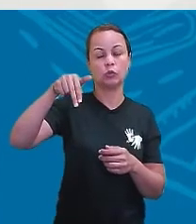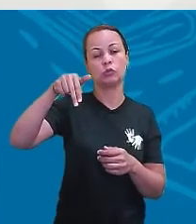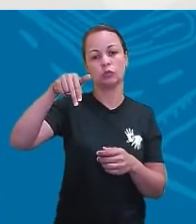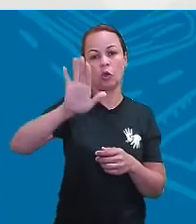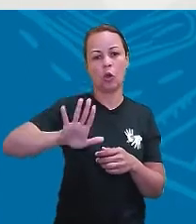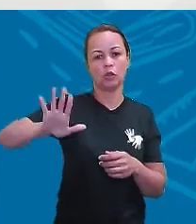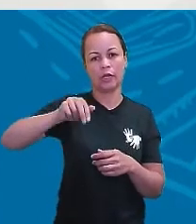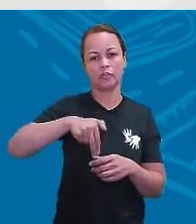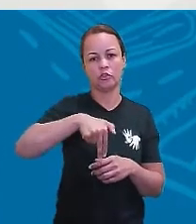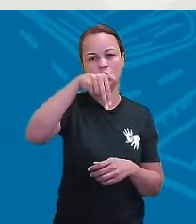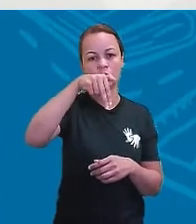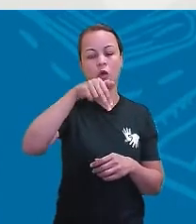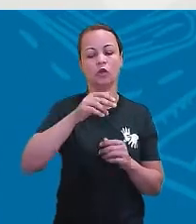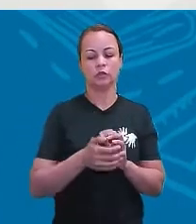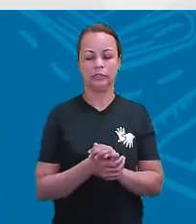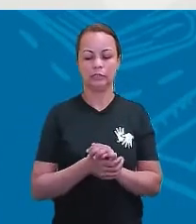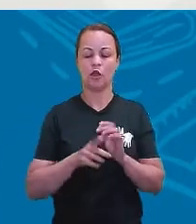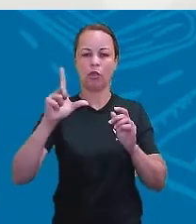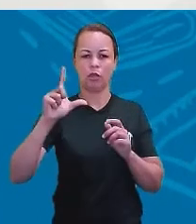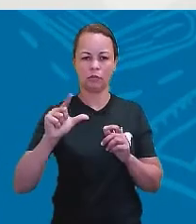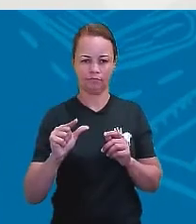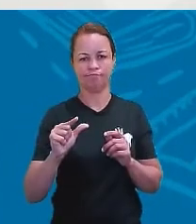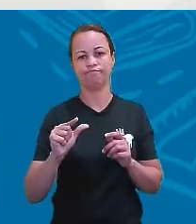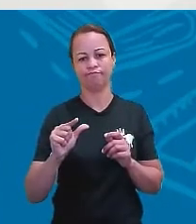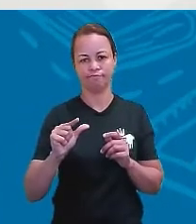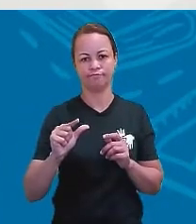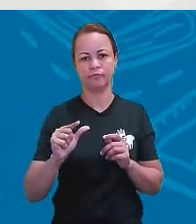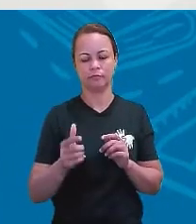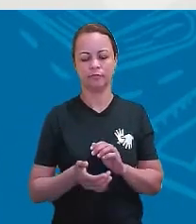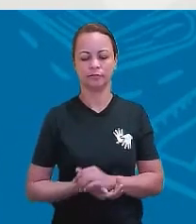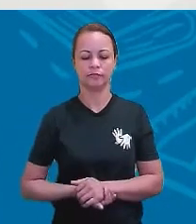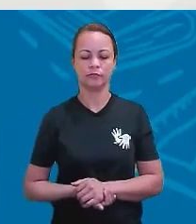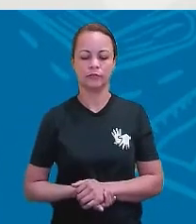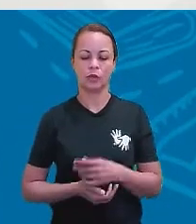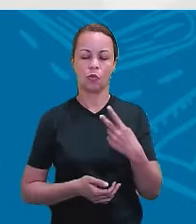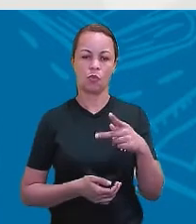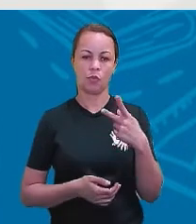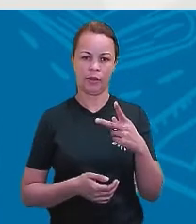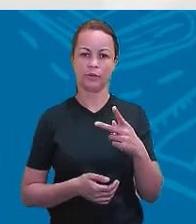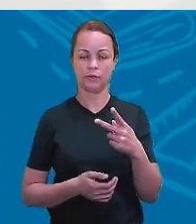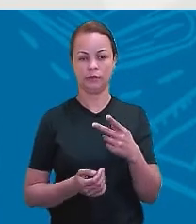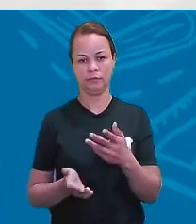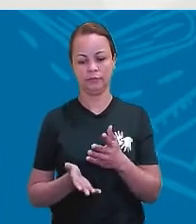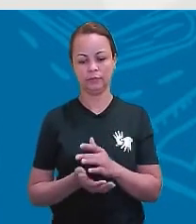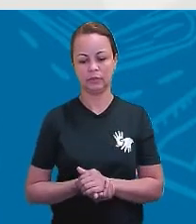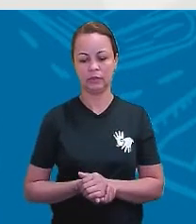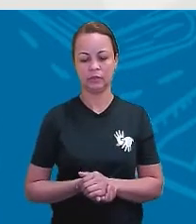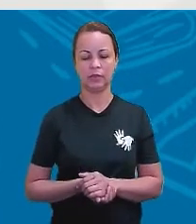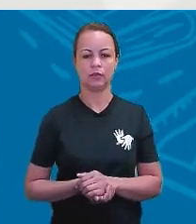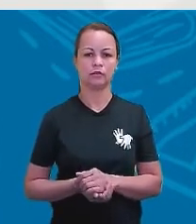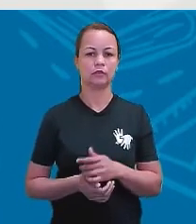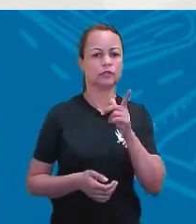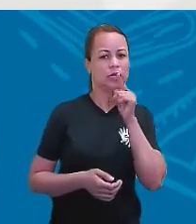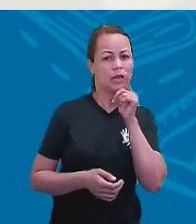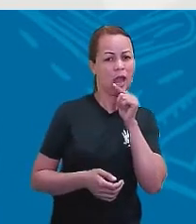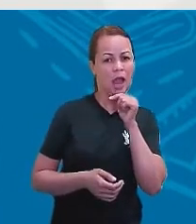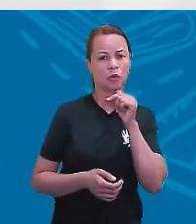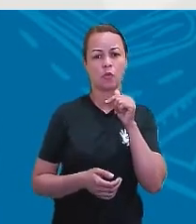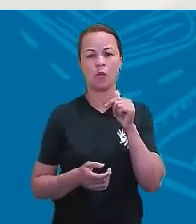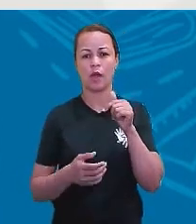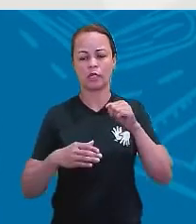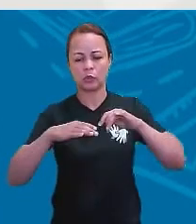na região Norte são as regiões menos privilegiadas, tá certo? Com esse atendimento, né? Ou seja, uma porcentagem